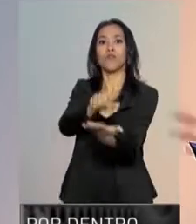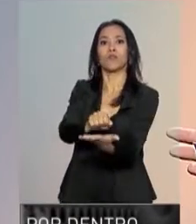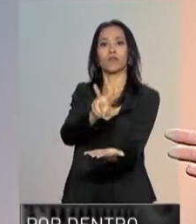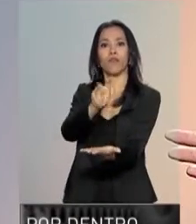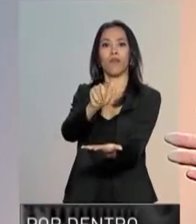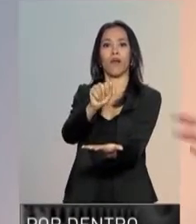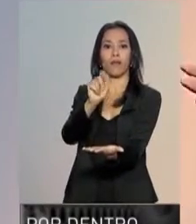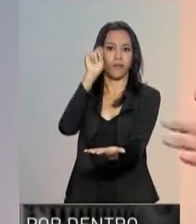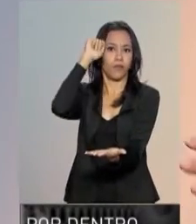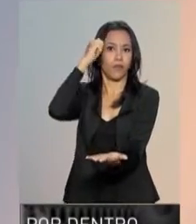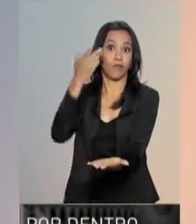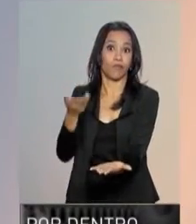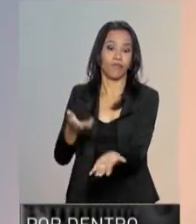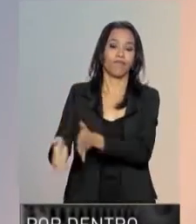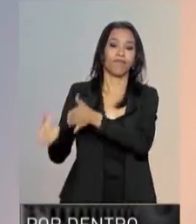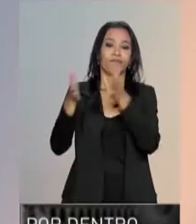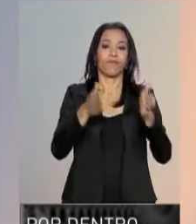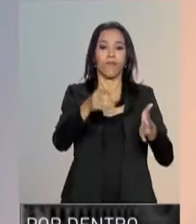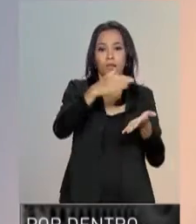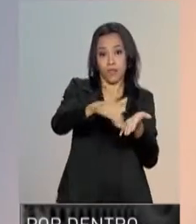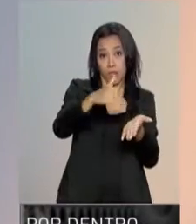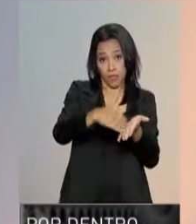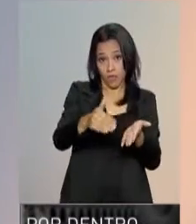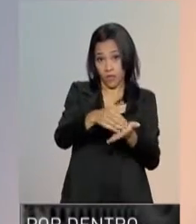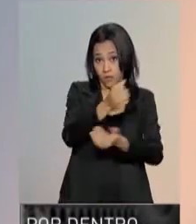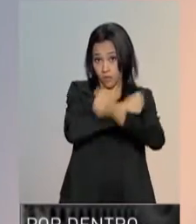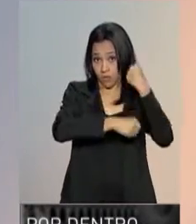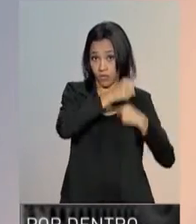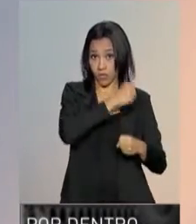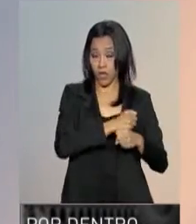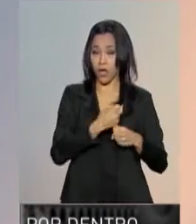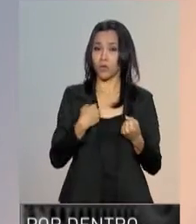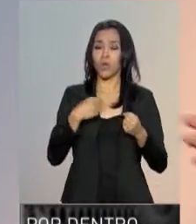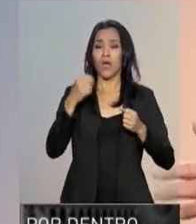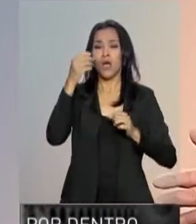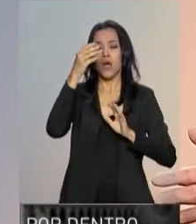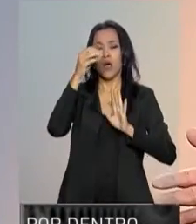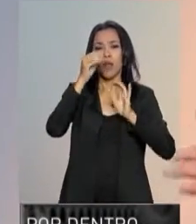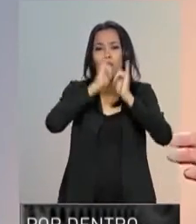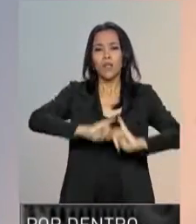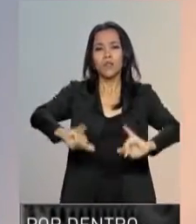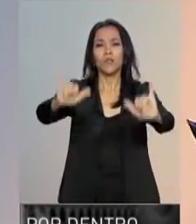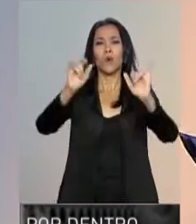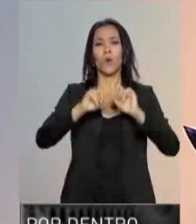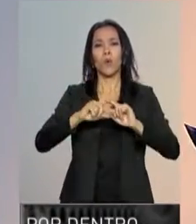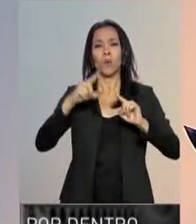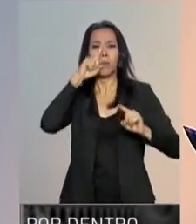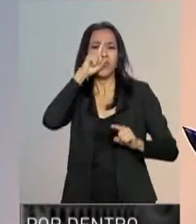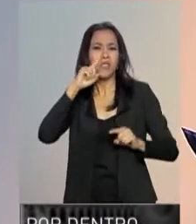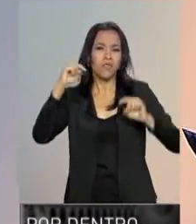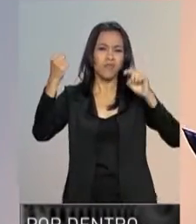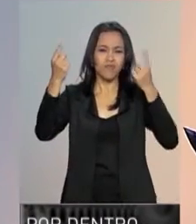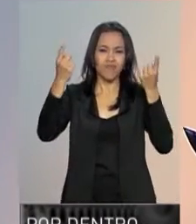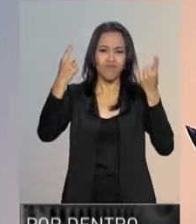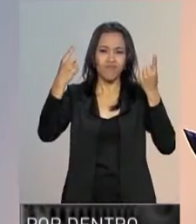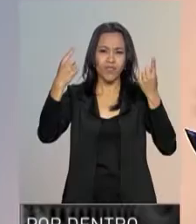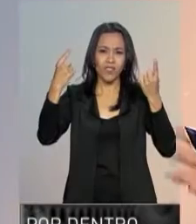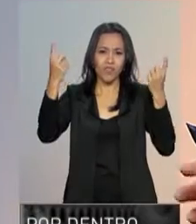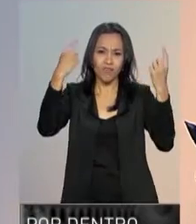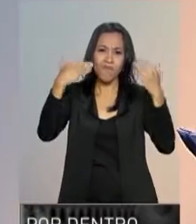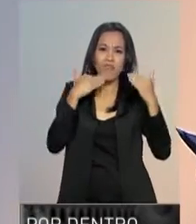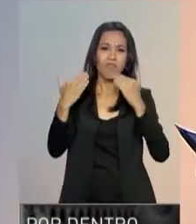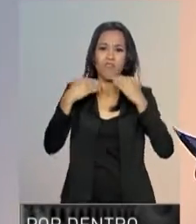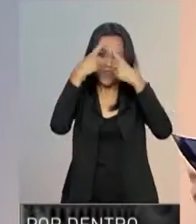secretaria nacional de juventude lançou no ano passado o índice de vulnerabilidade juvenil à violência e esse estudo mostrou que os jovens